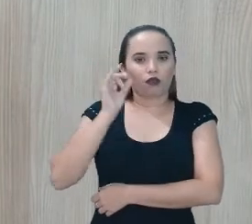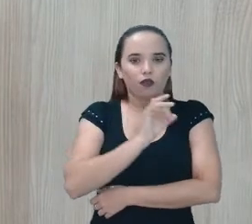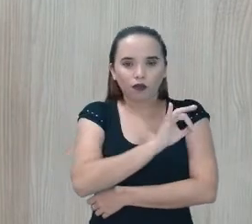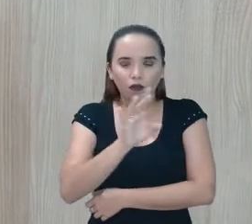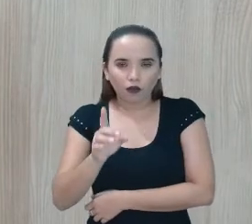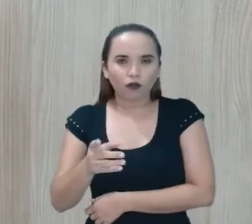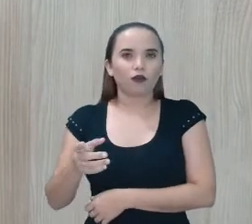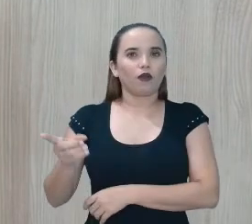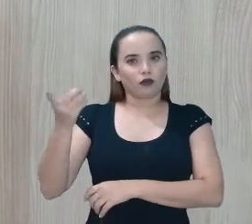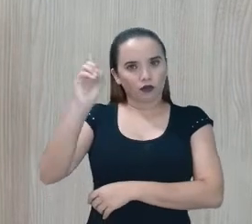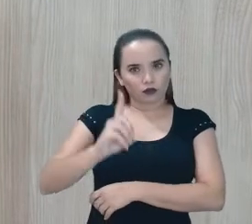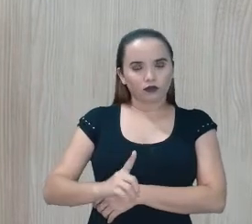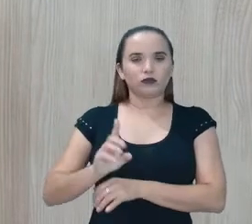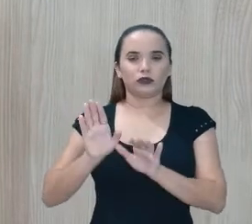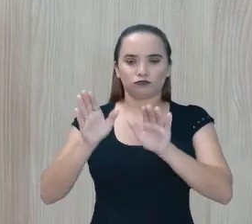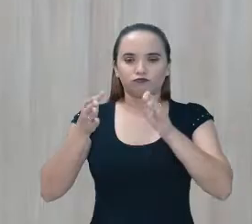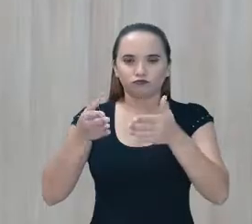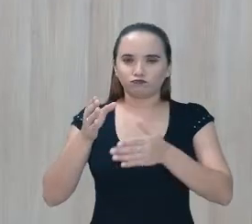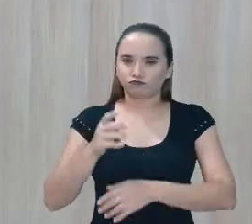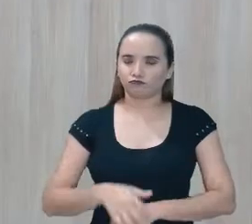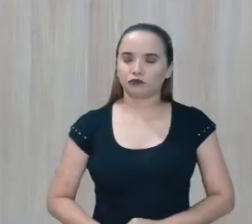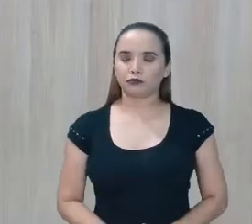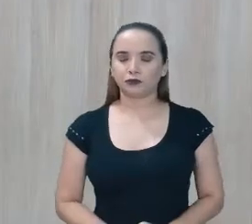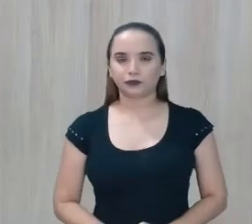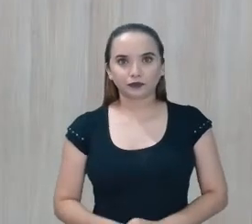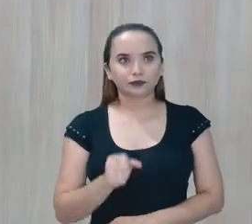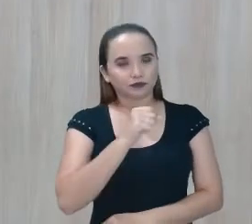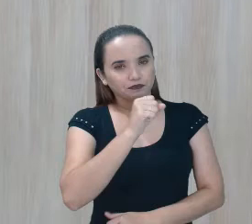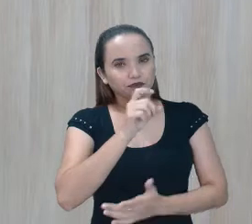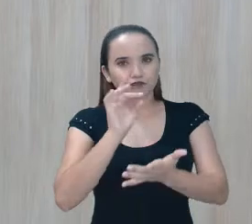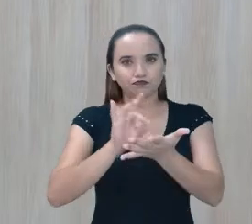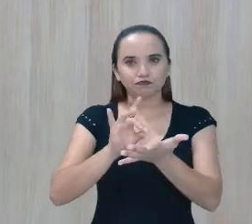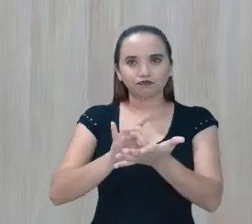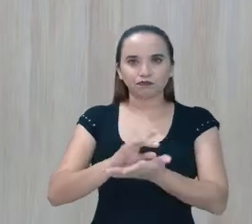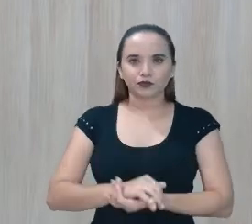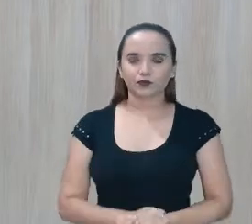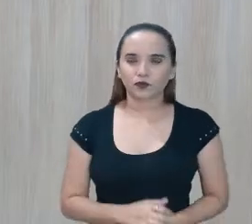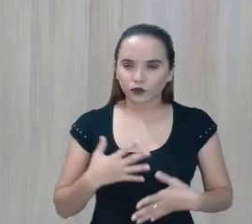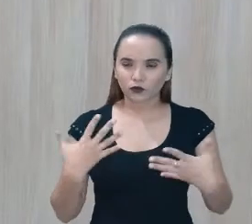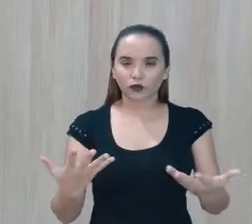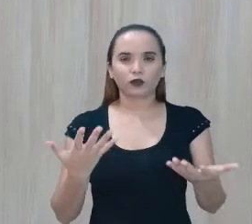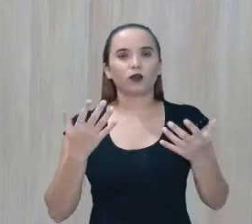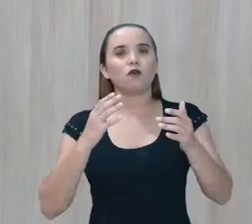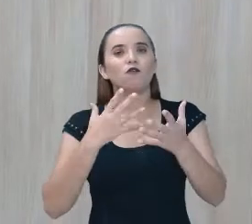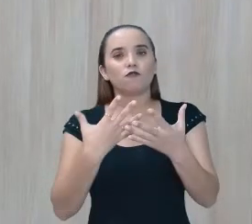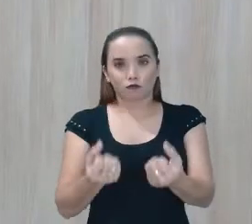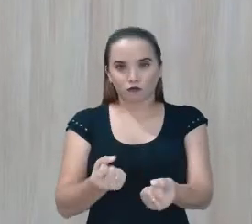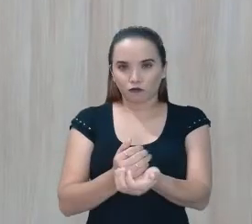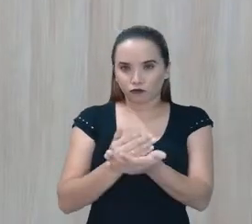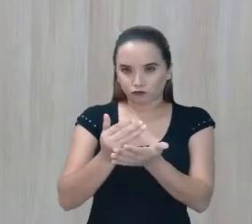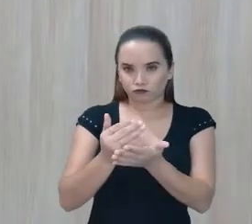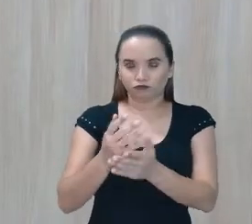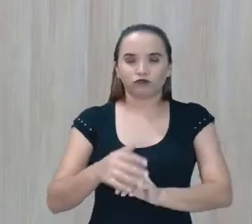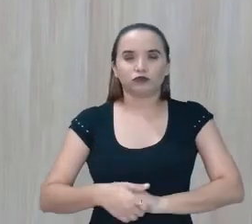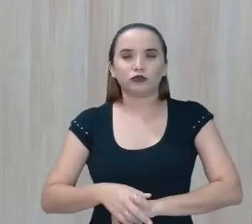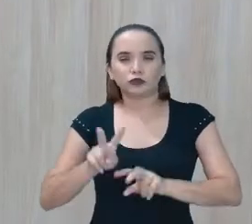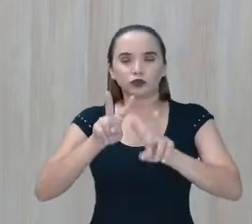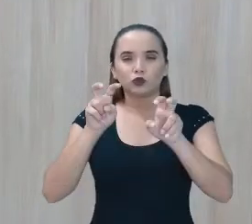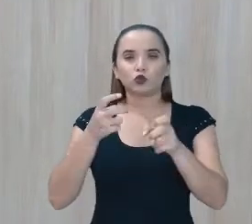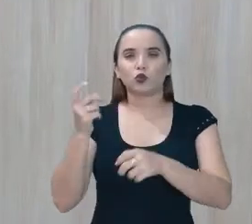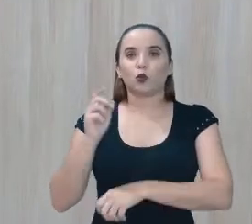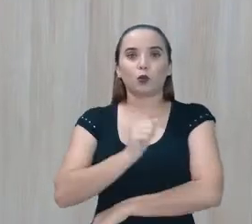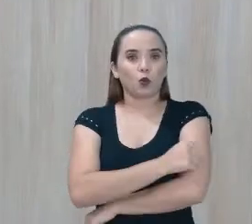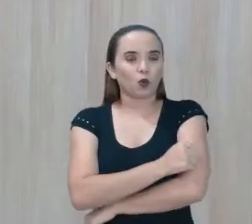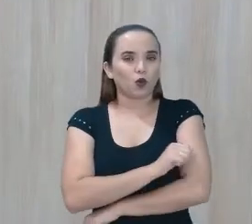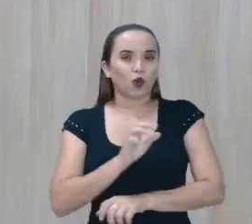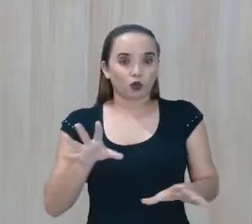nesse estudante específico. Exatamente. Então, vamos falar um pouquinho desse estudante na